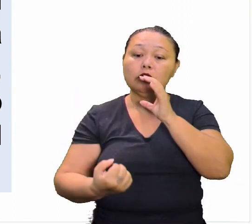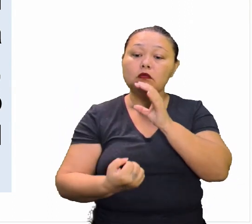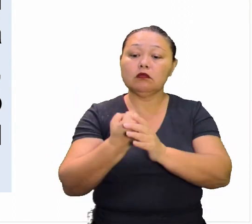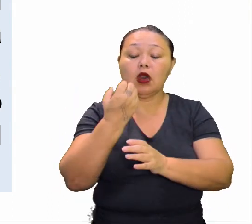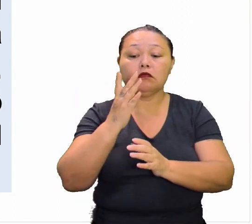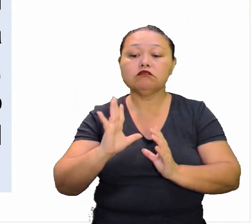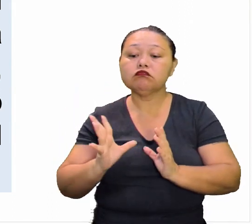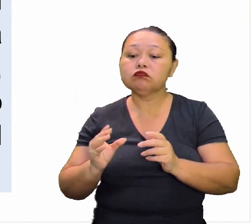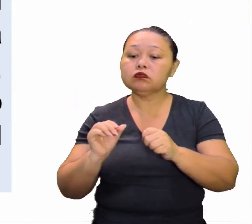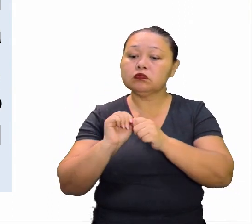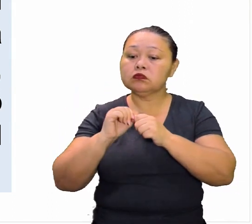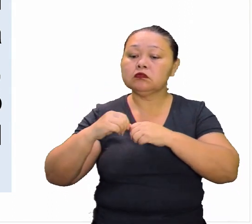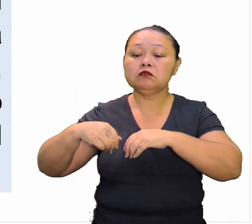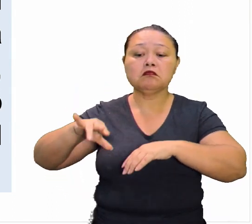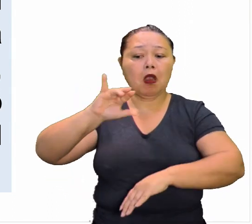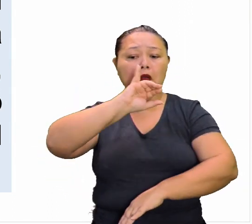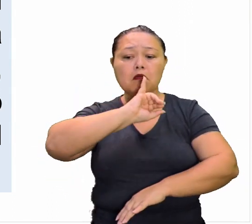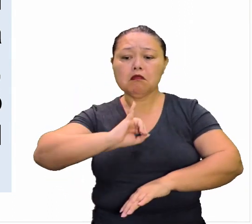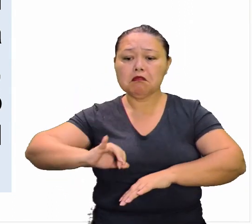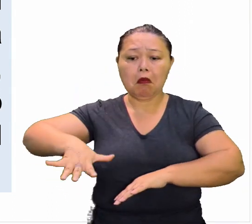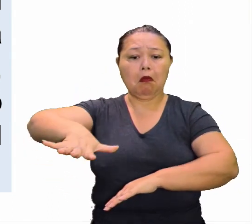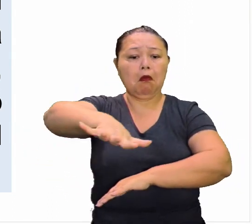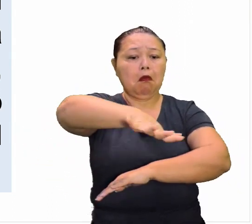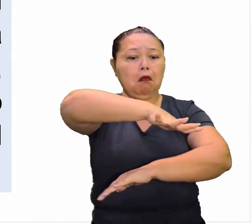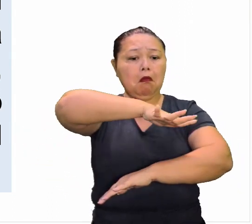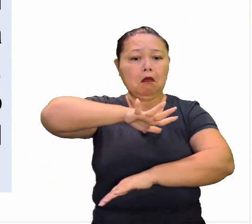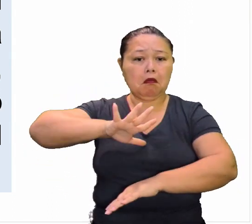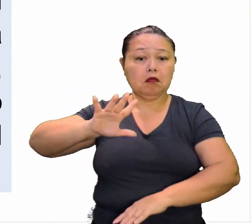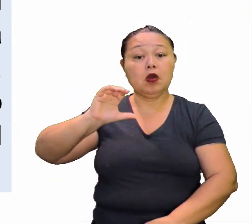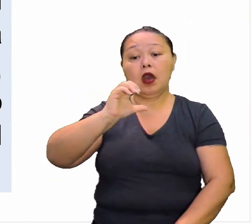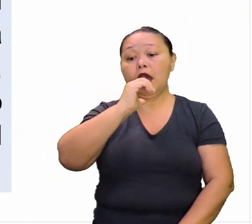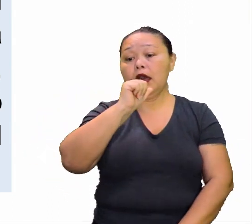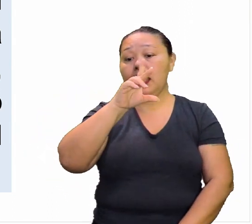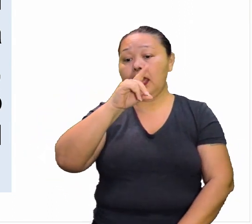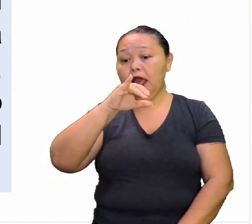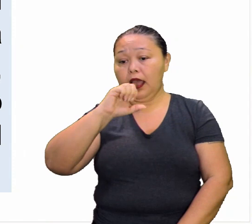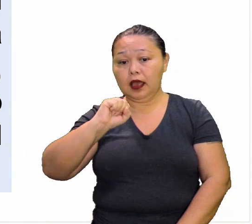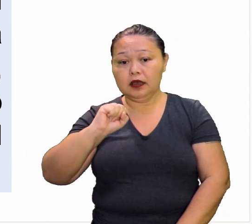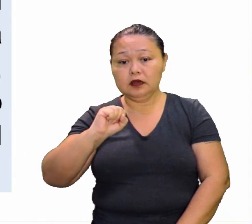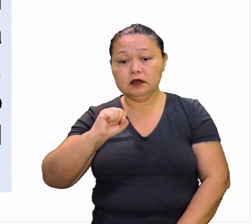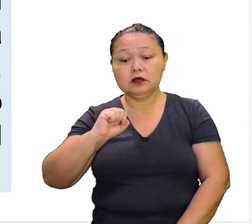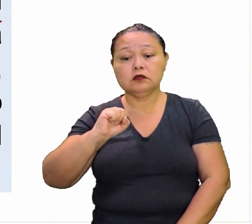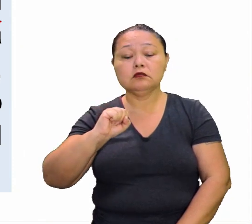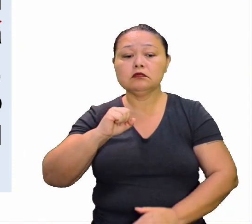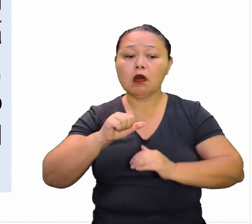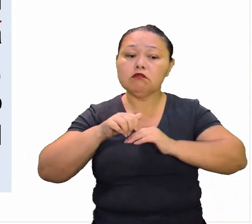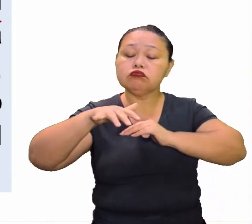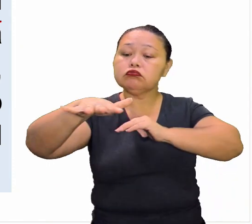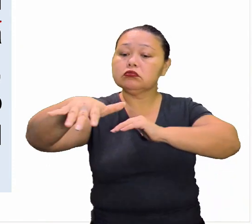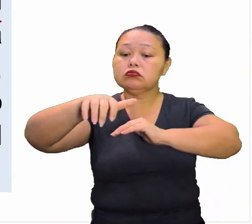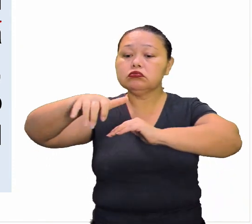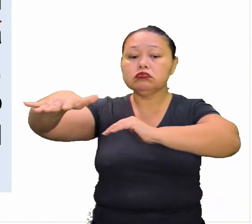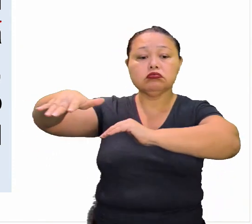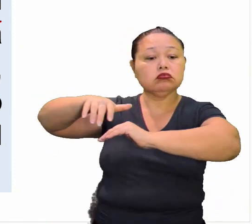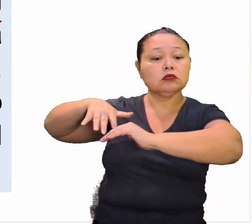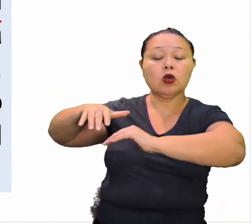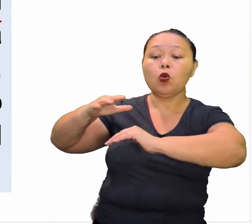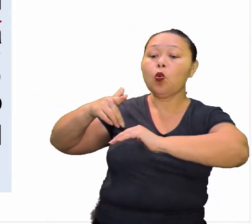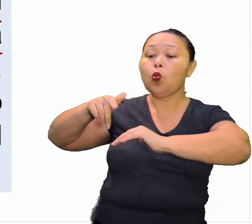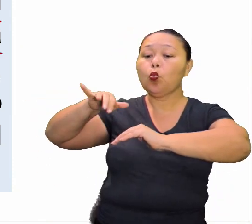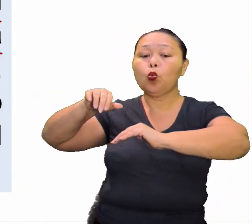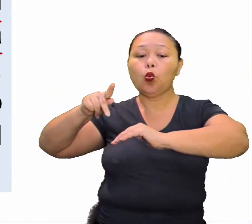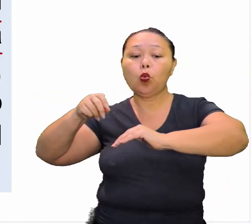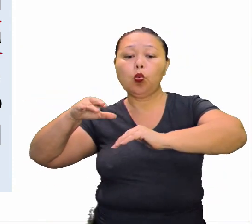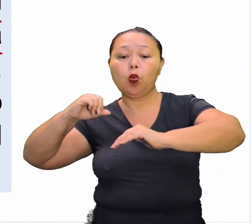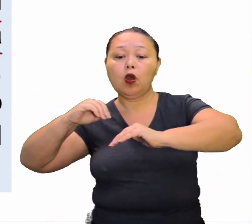primeiro império mesopotâmico. Quem? Os acádios. Que vai se expandir desde o Golfo Pérsico